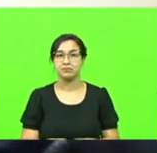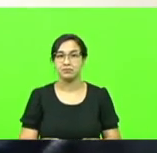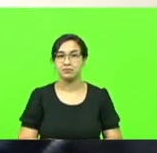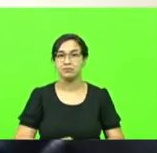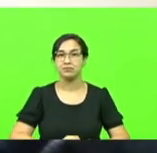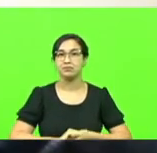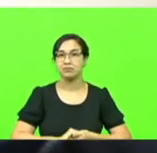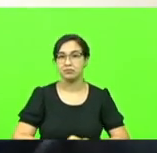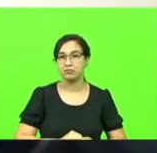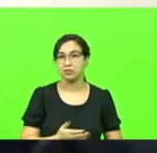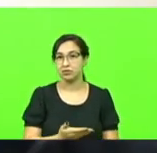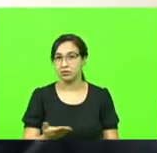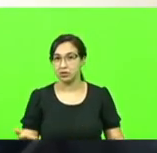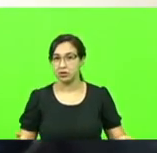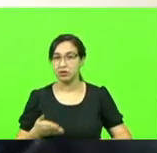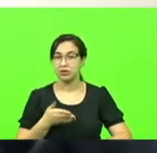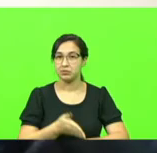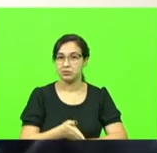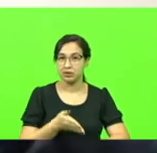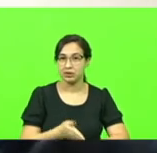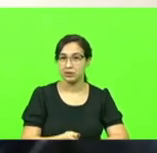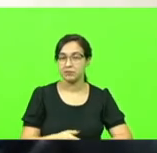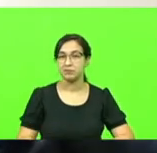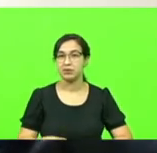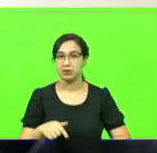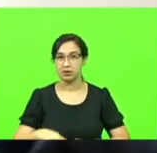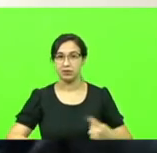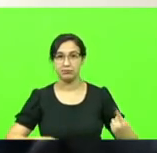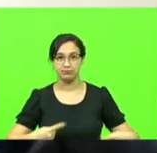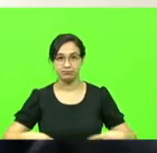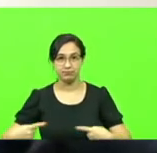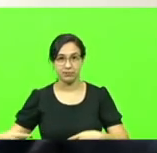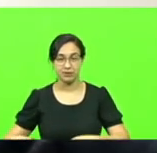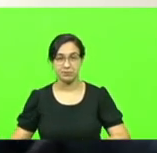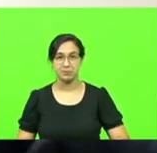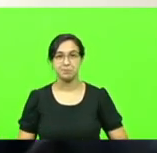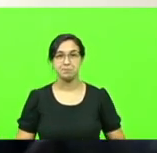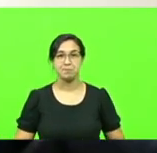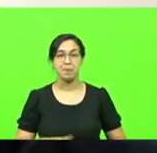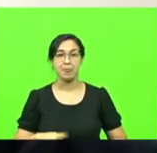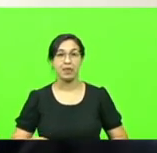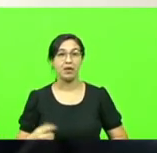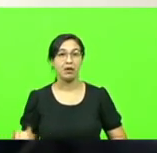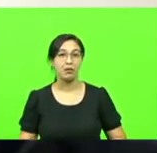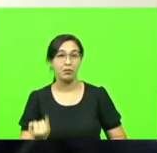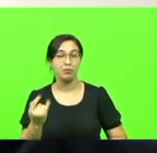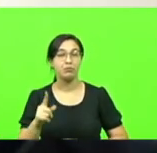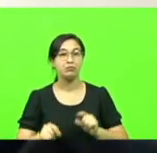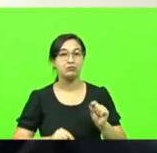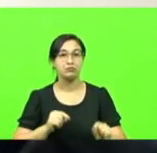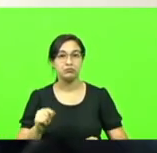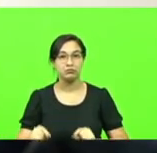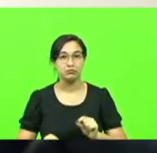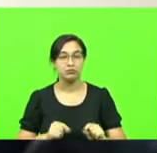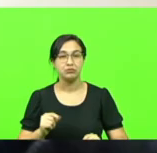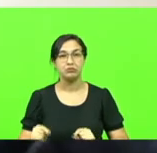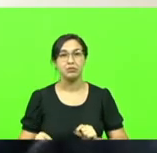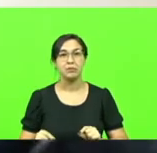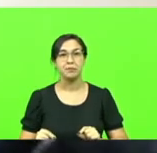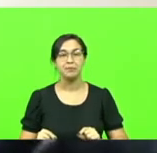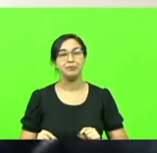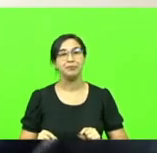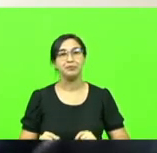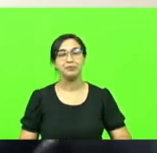demais participantes desse debate. É importante debate que